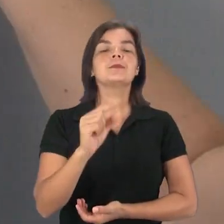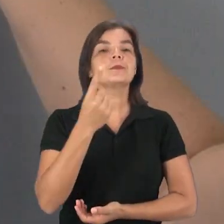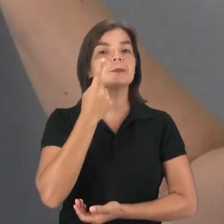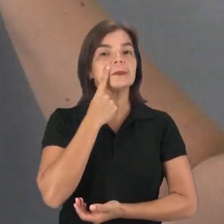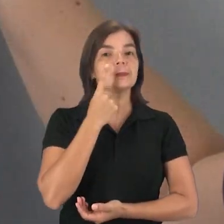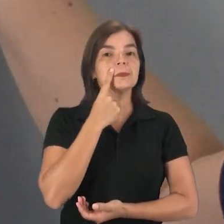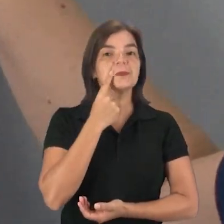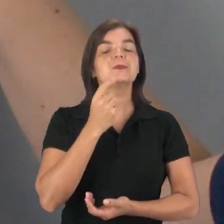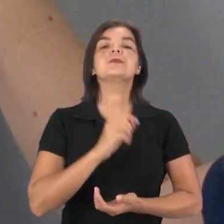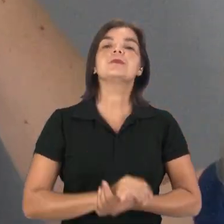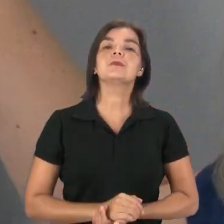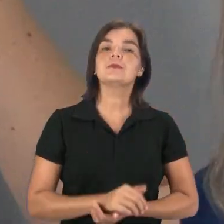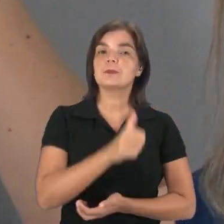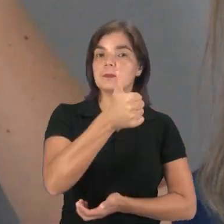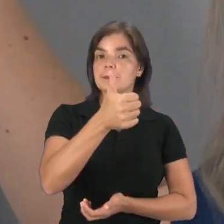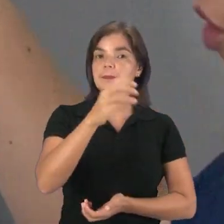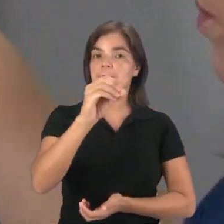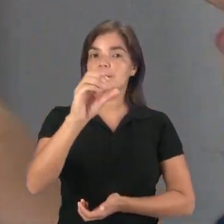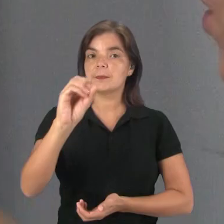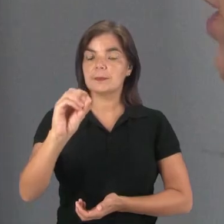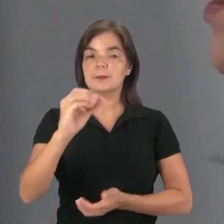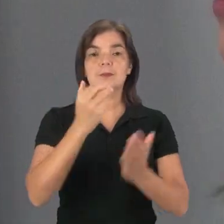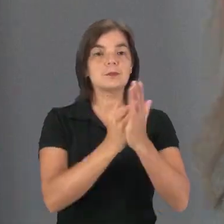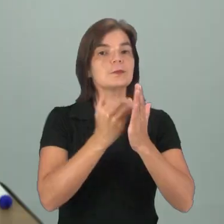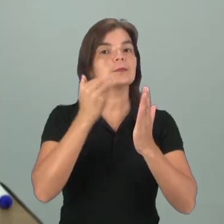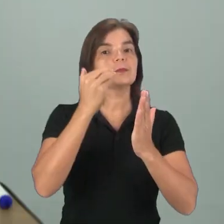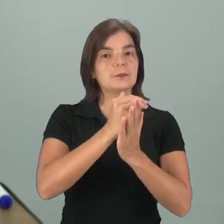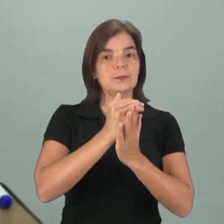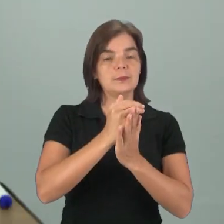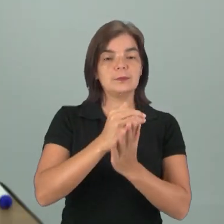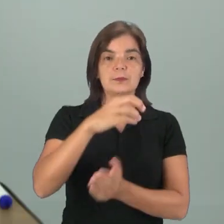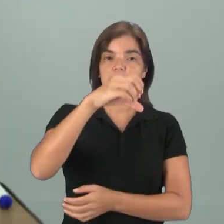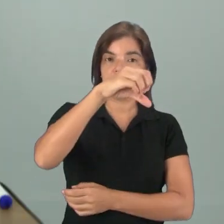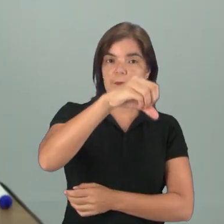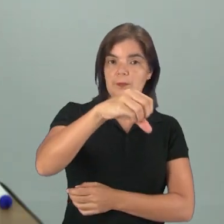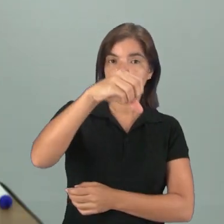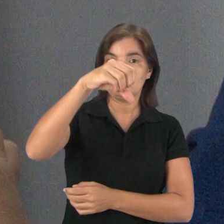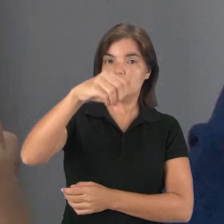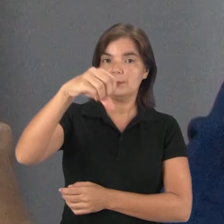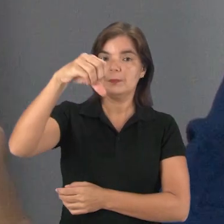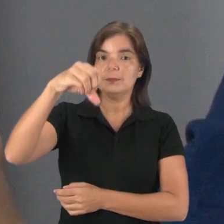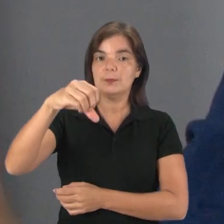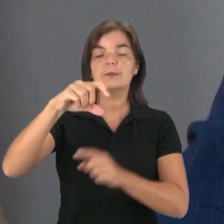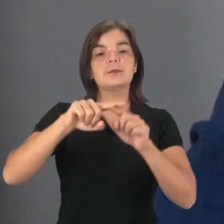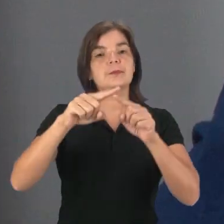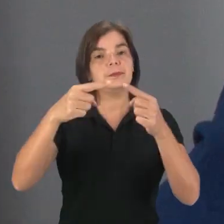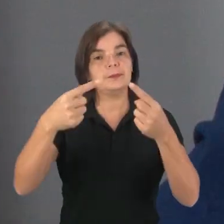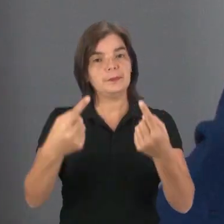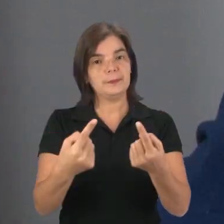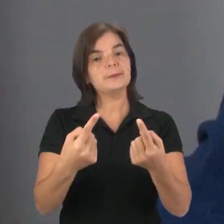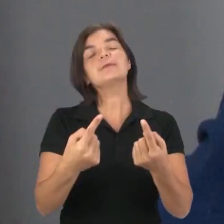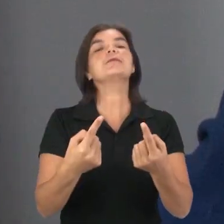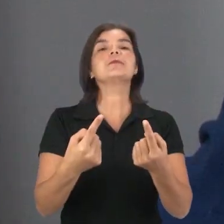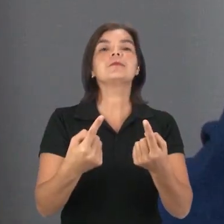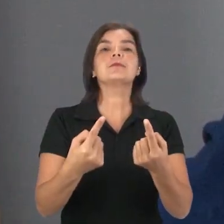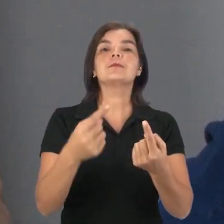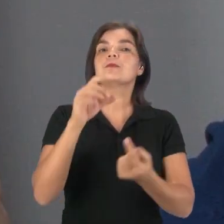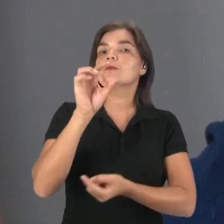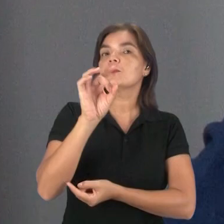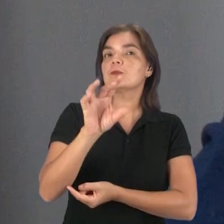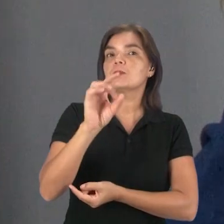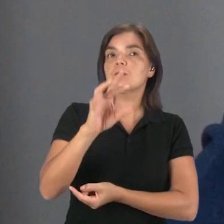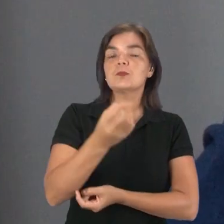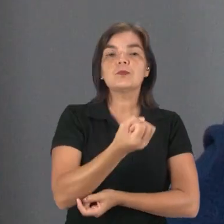nós encontramos é o 100. O maior seria o 999, mas nós estamos aqui